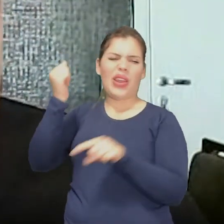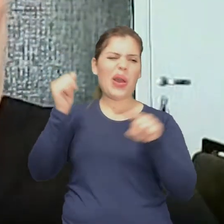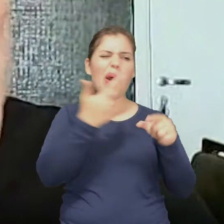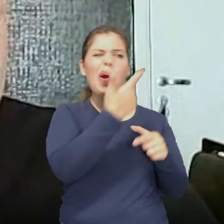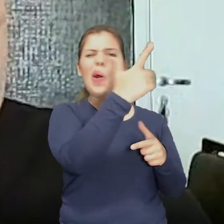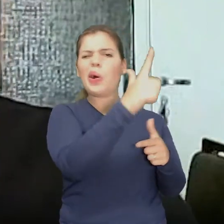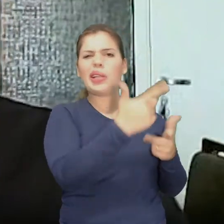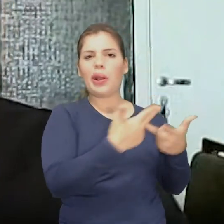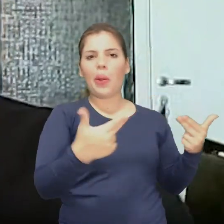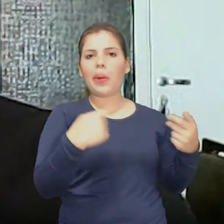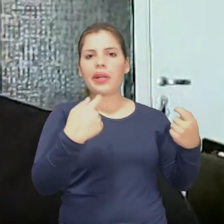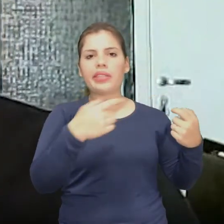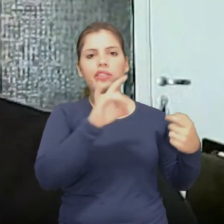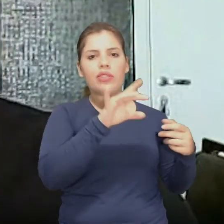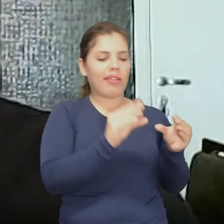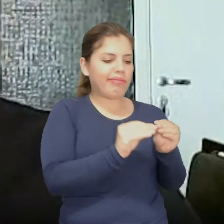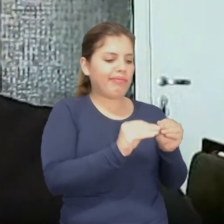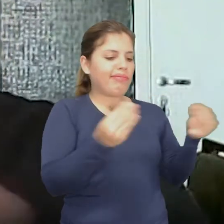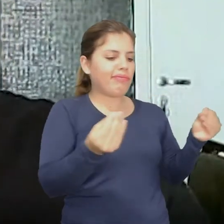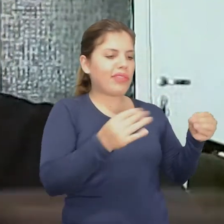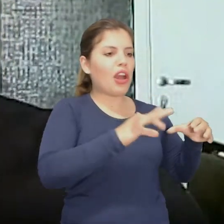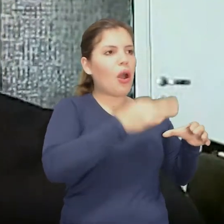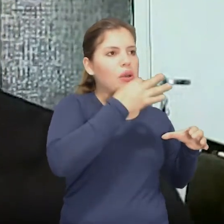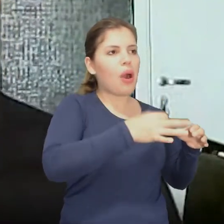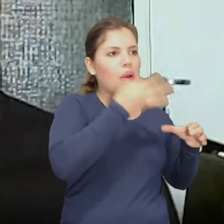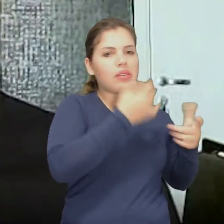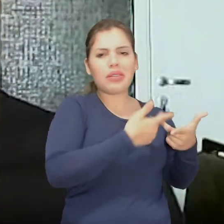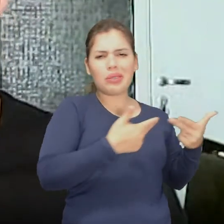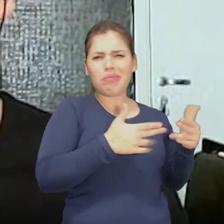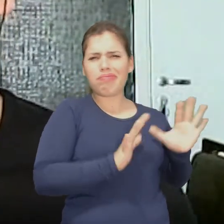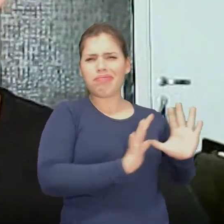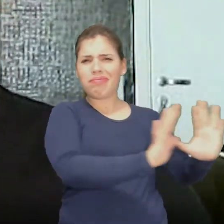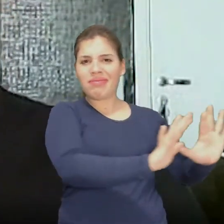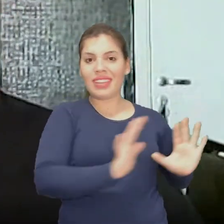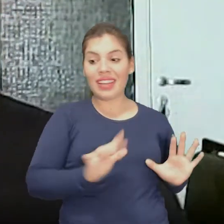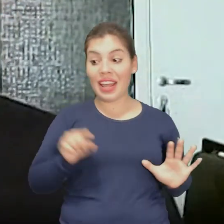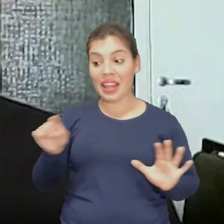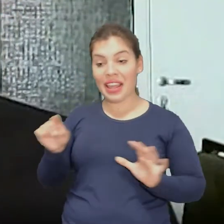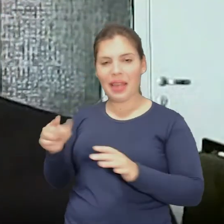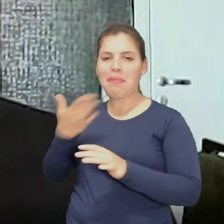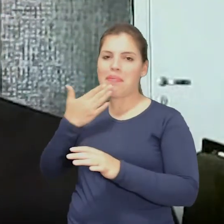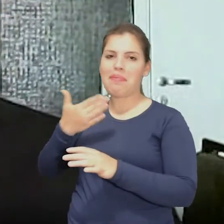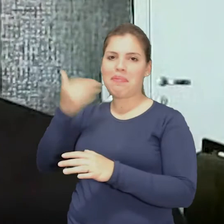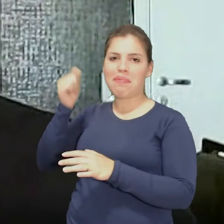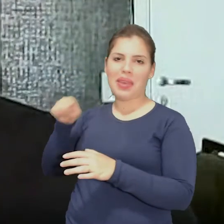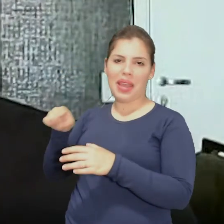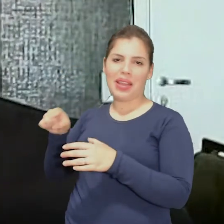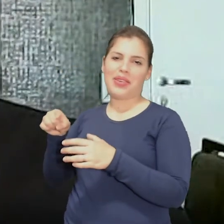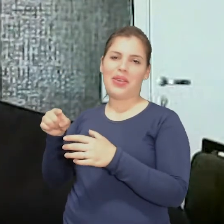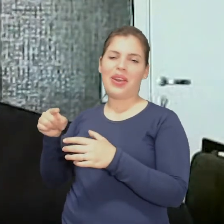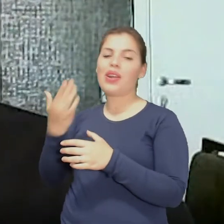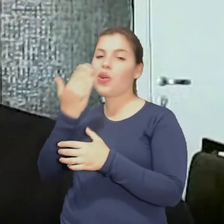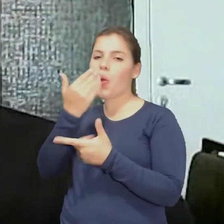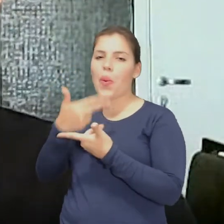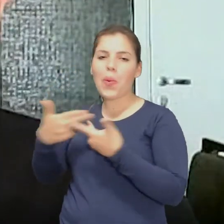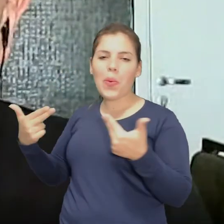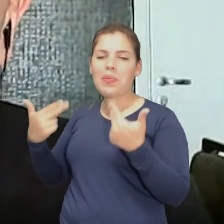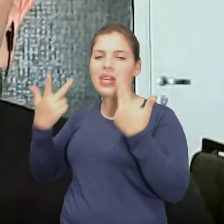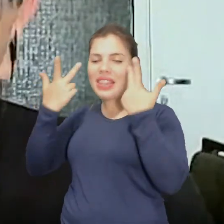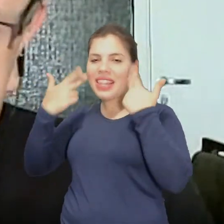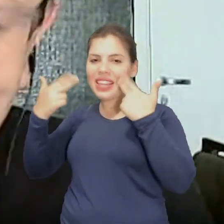né? Pega mais alimento que você tem que descascar e menos que você tem que tirar da embalagem. Acho que é uma dica que fica para todo